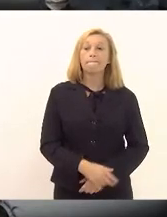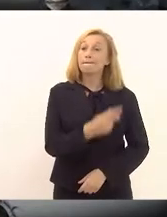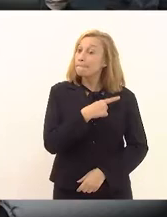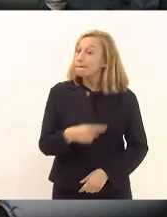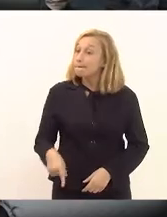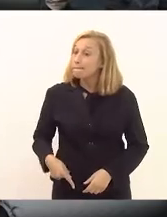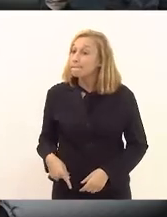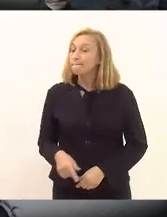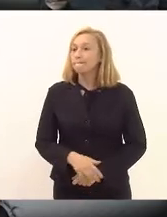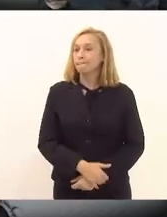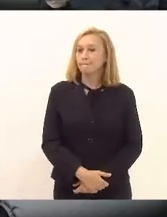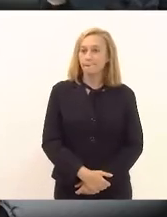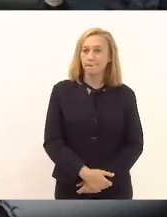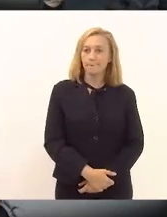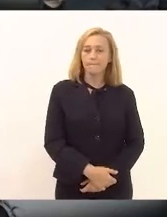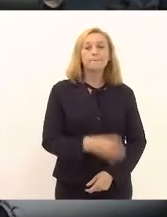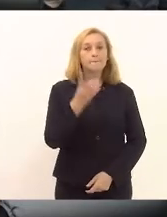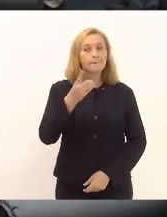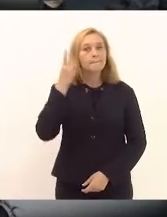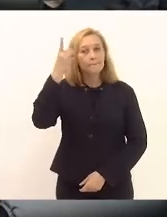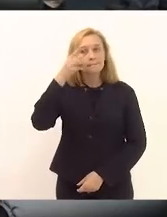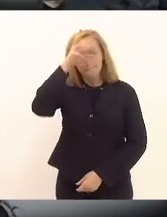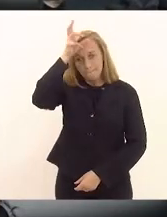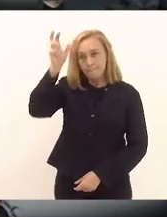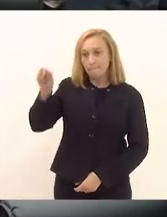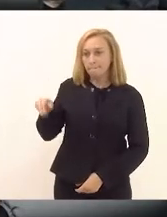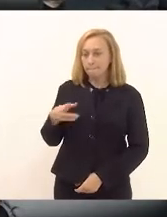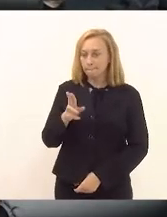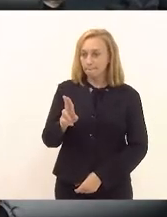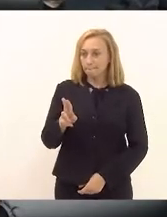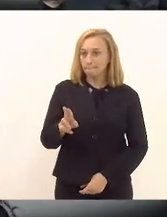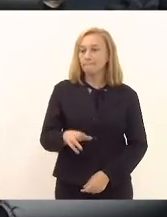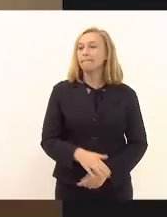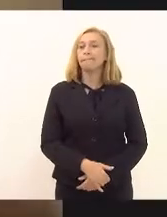Presidente? Deputada Tia Ju.